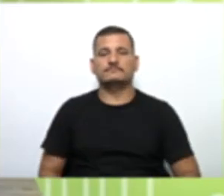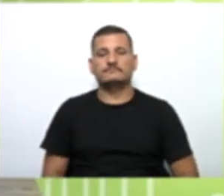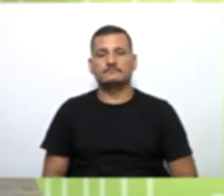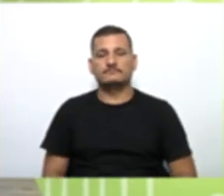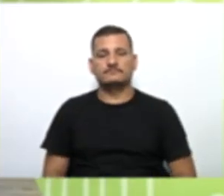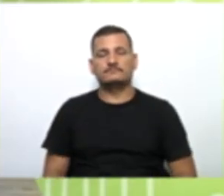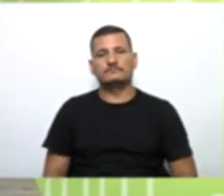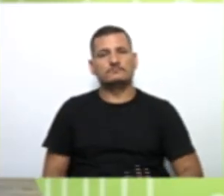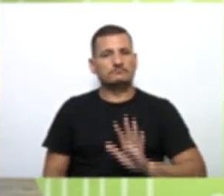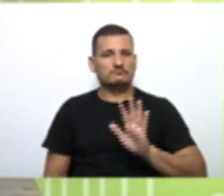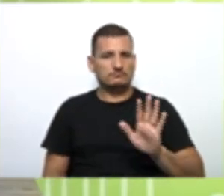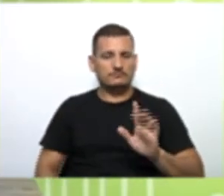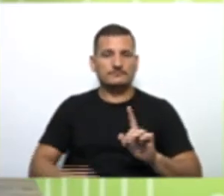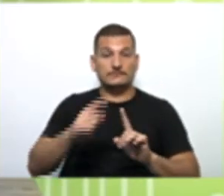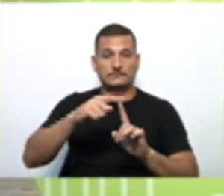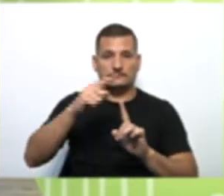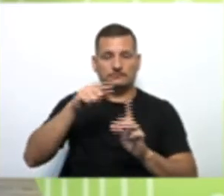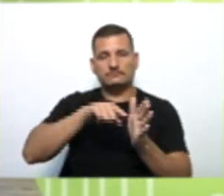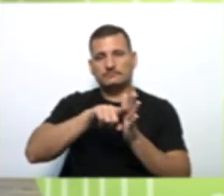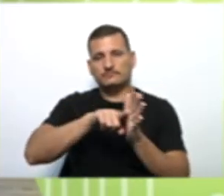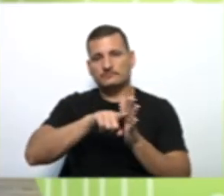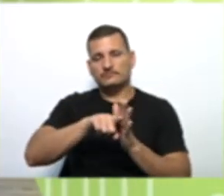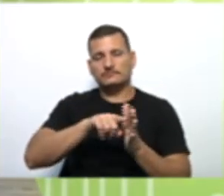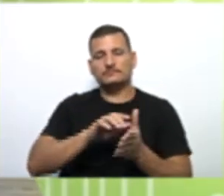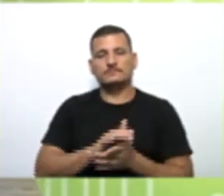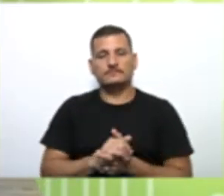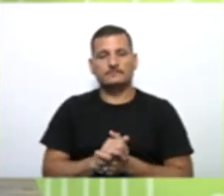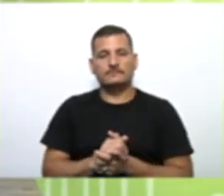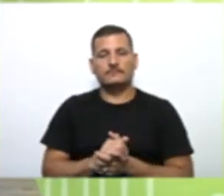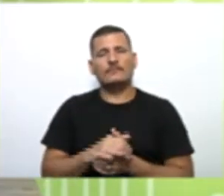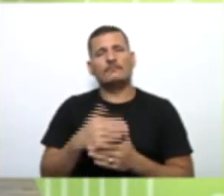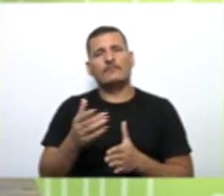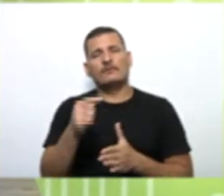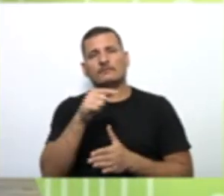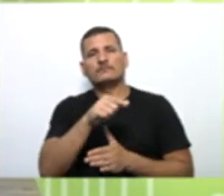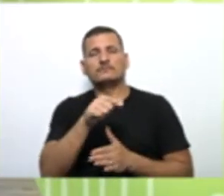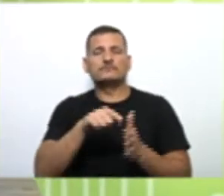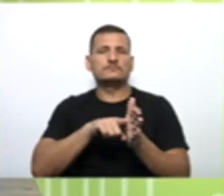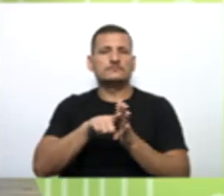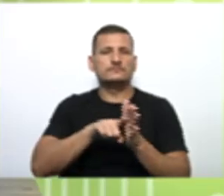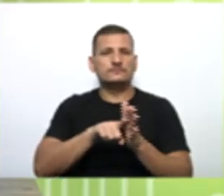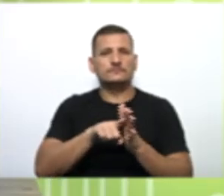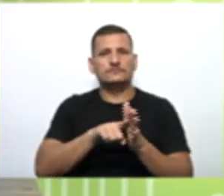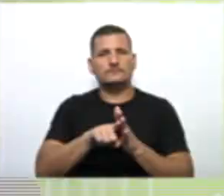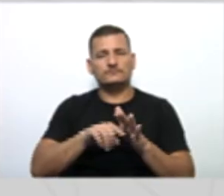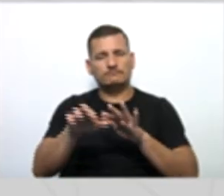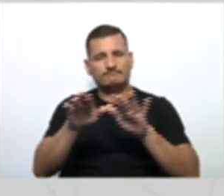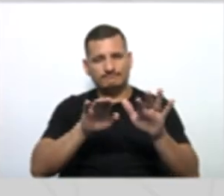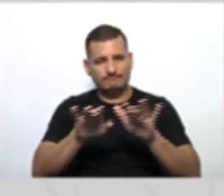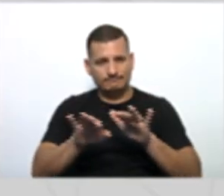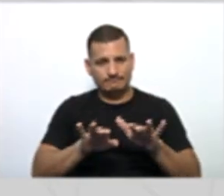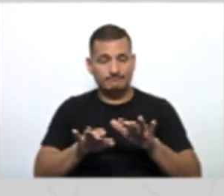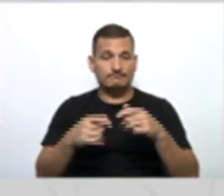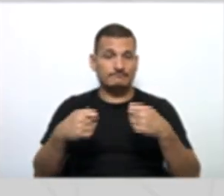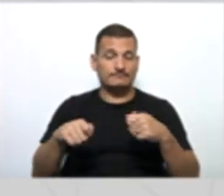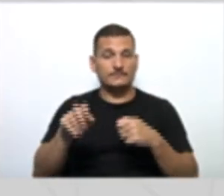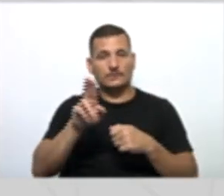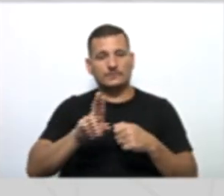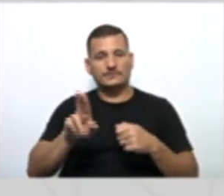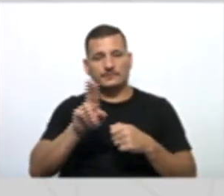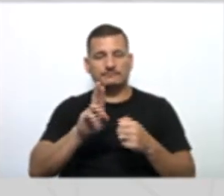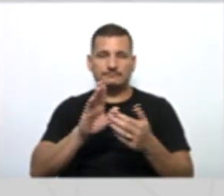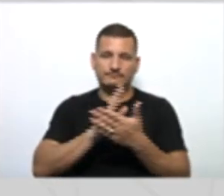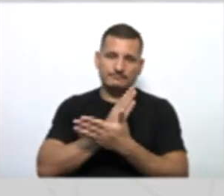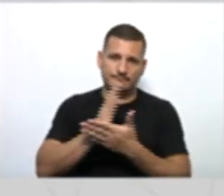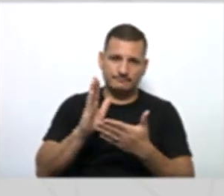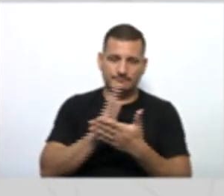são basicamente esses os tipos de pesquisa. E para desenvolver essa pesquisa, nós temos que usar alguns instrumentos. Quais são os